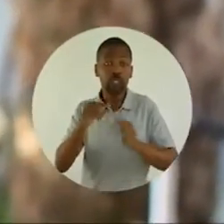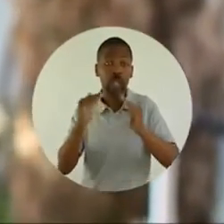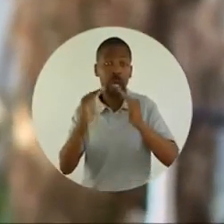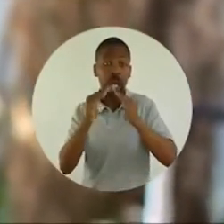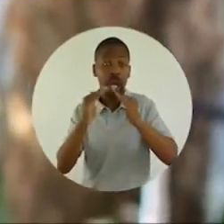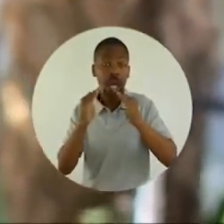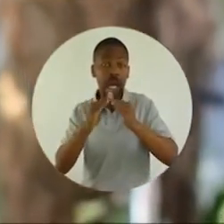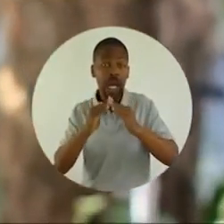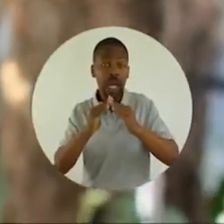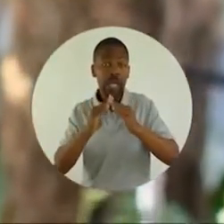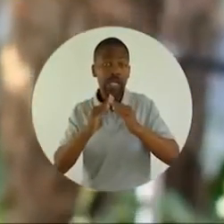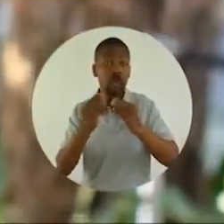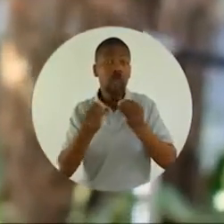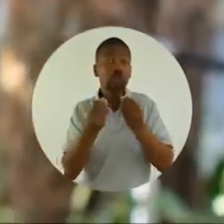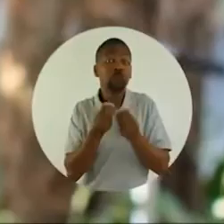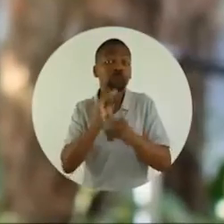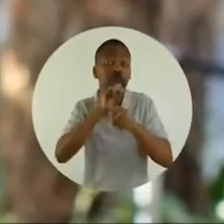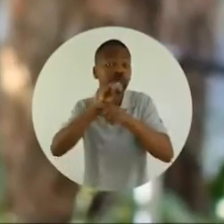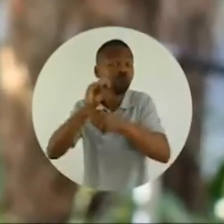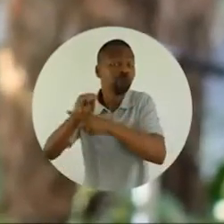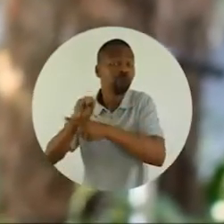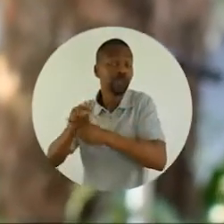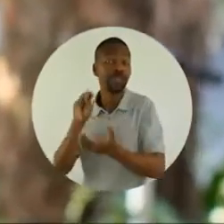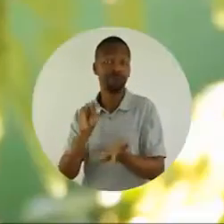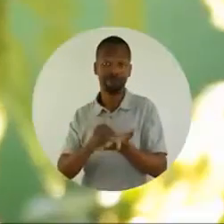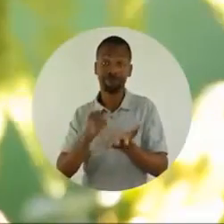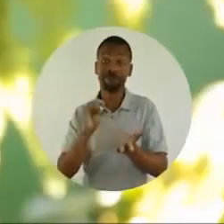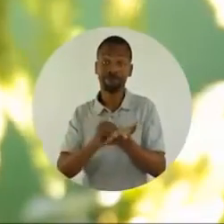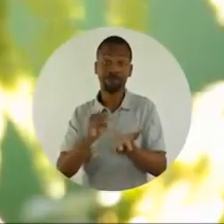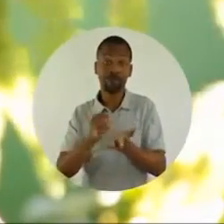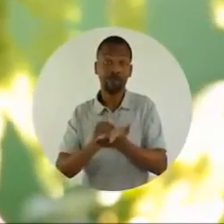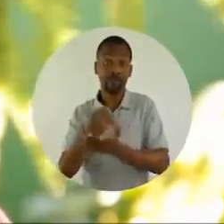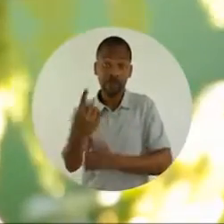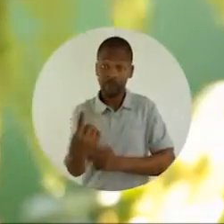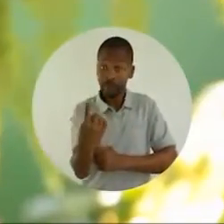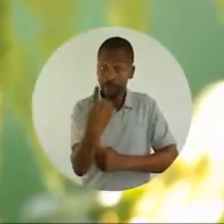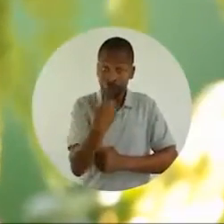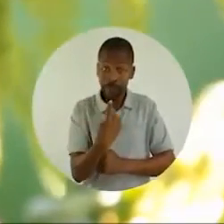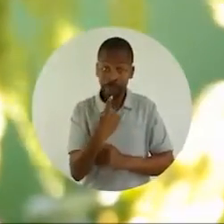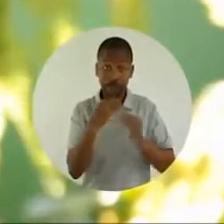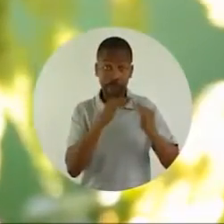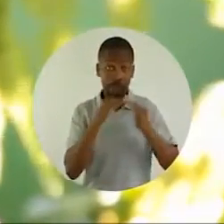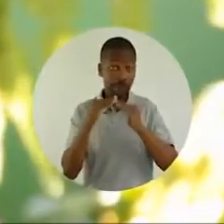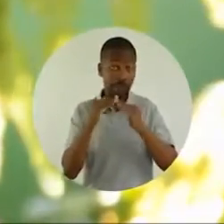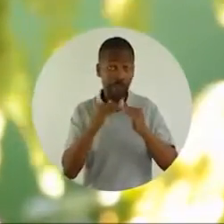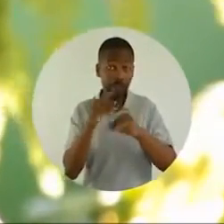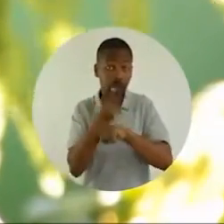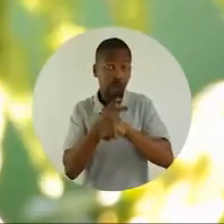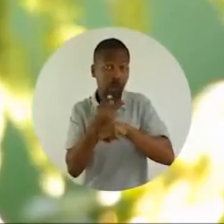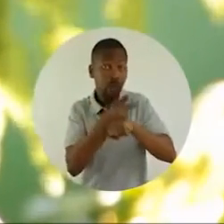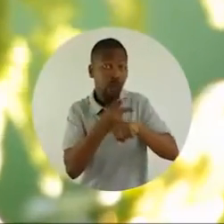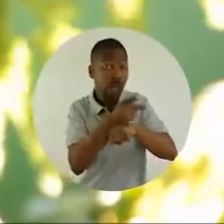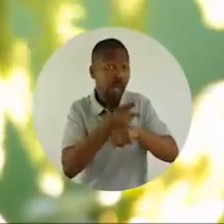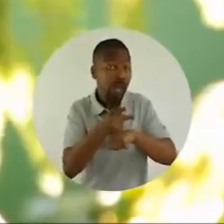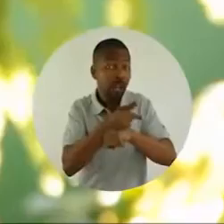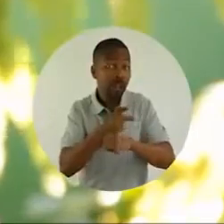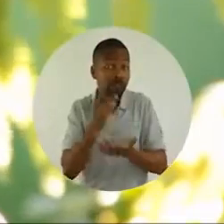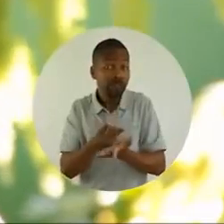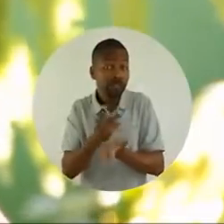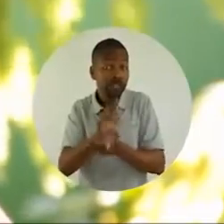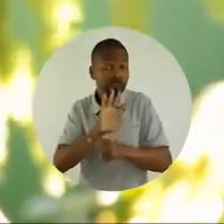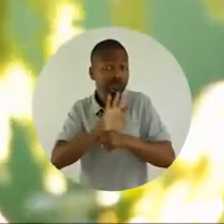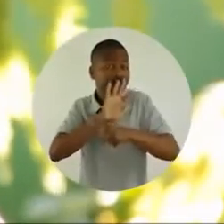até mesmo o que dar pros filhos, né? E ela vinha até a gente, procurava a gente, entendeu? Então a